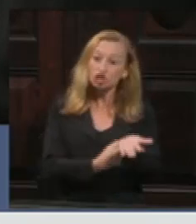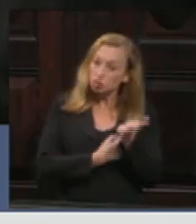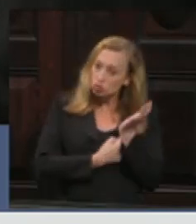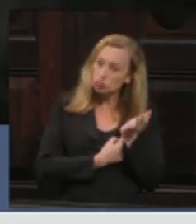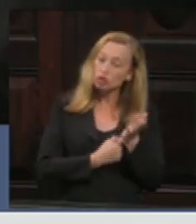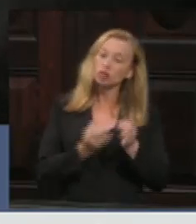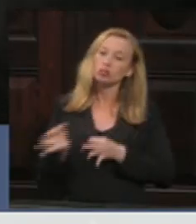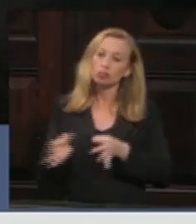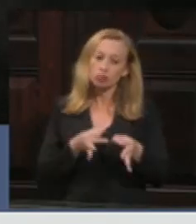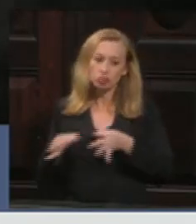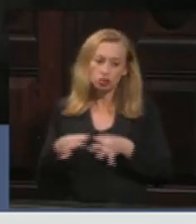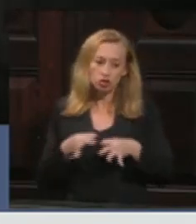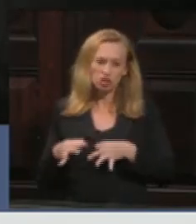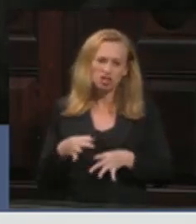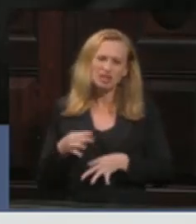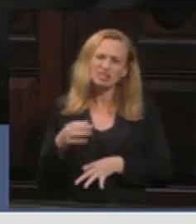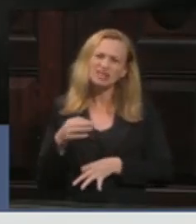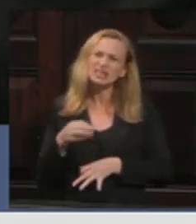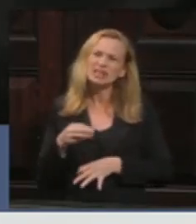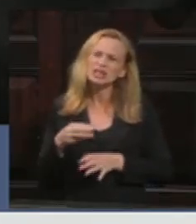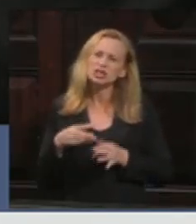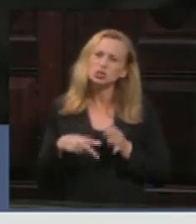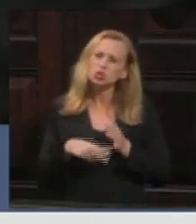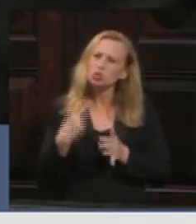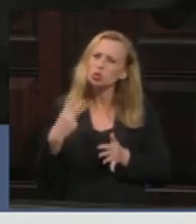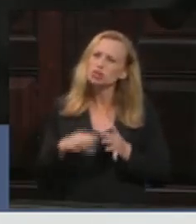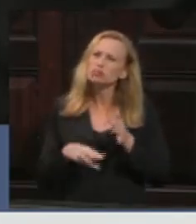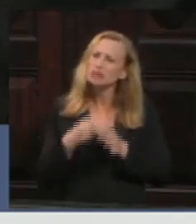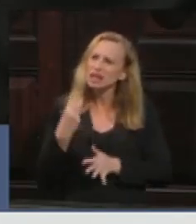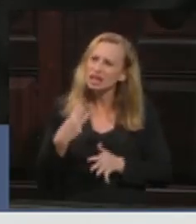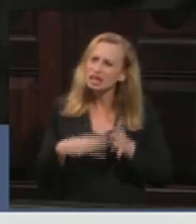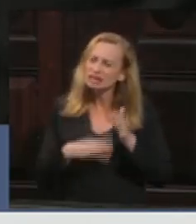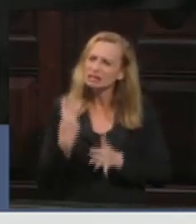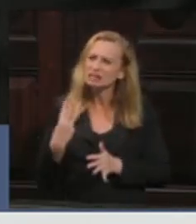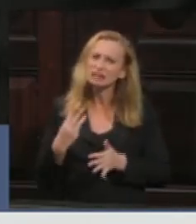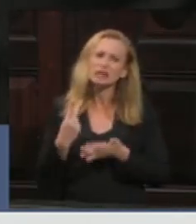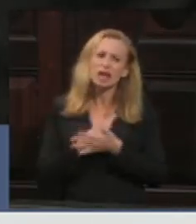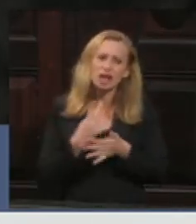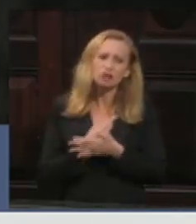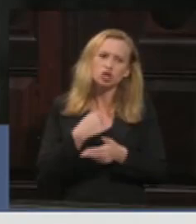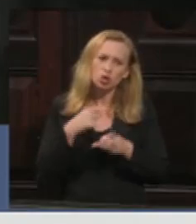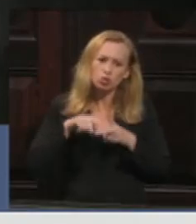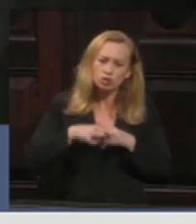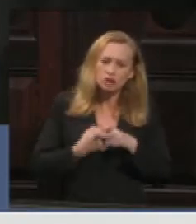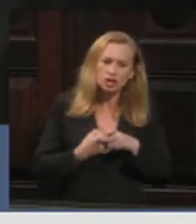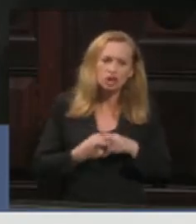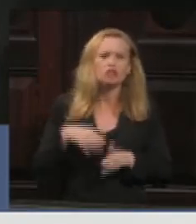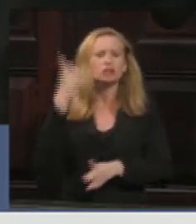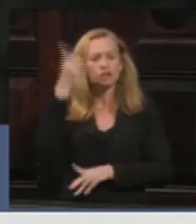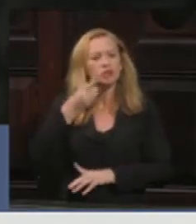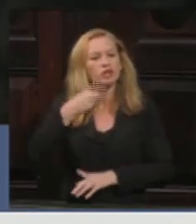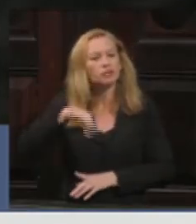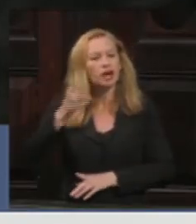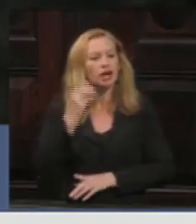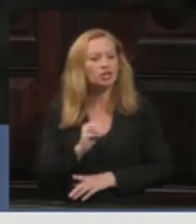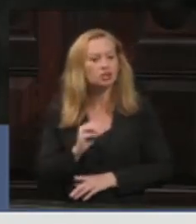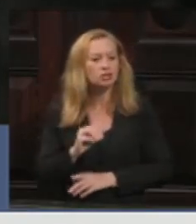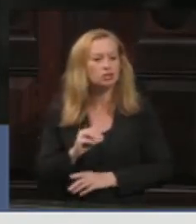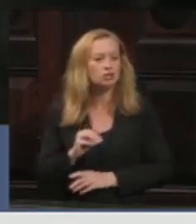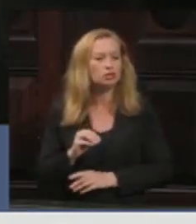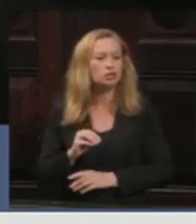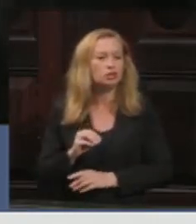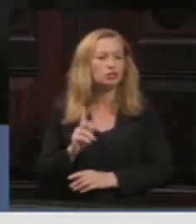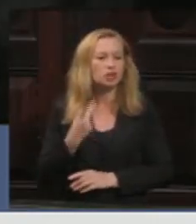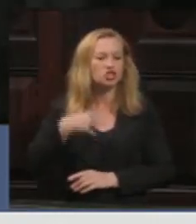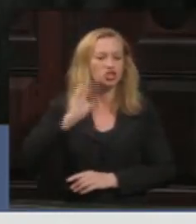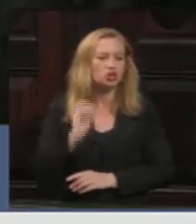tem 2 erros ou 3 erros que eu propus a correção. O deputado Márcio Pacheco vai apresentar, né, deputado